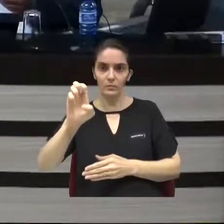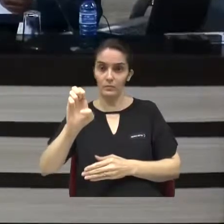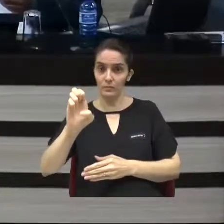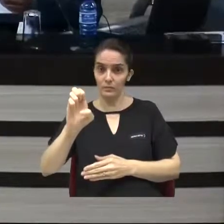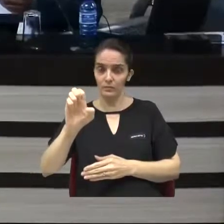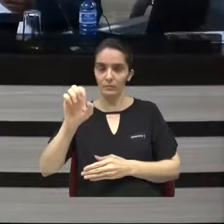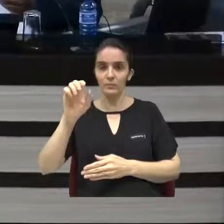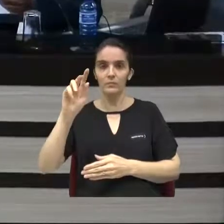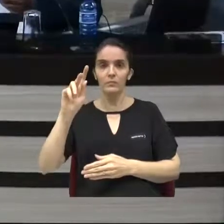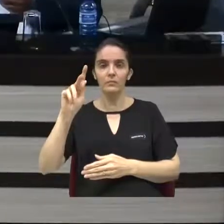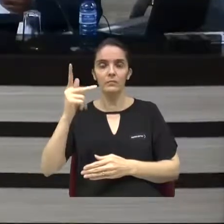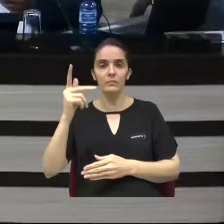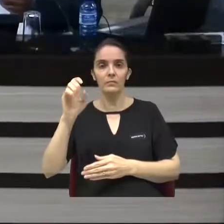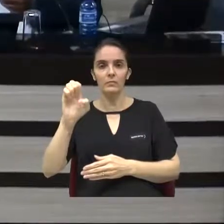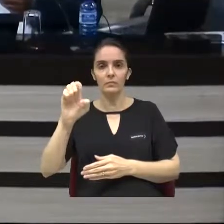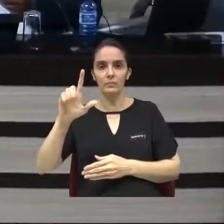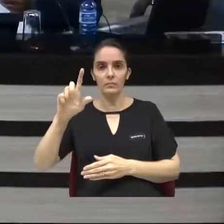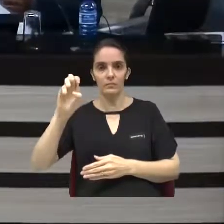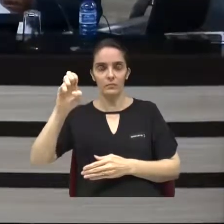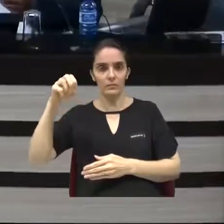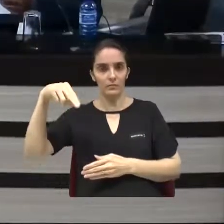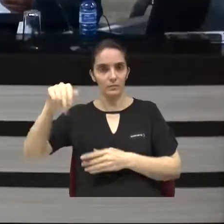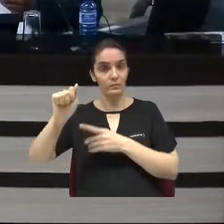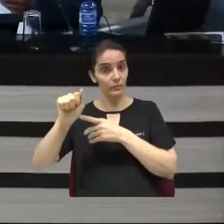público recém-nomeado para exercer